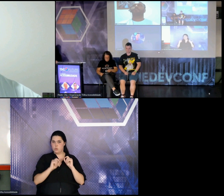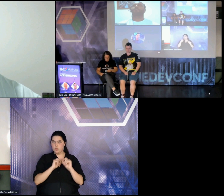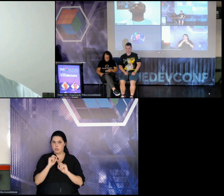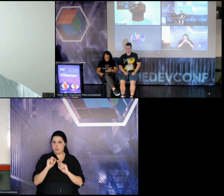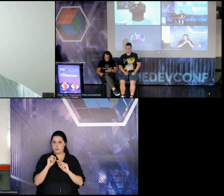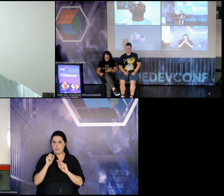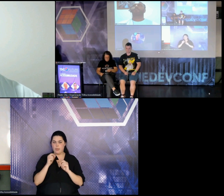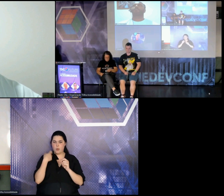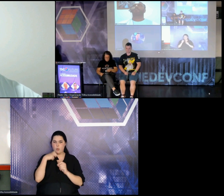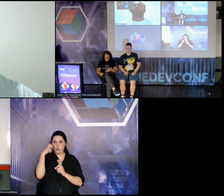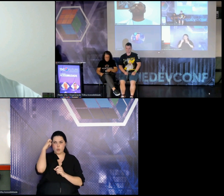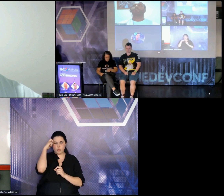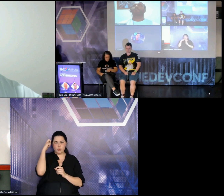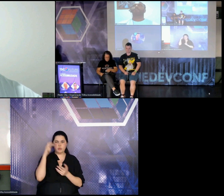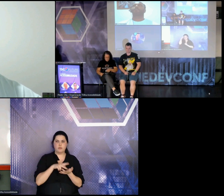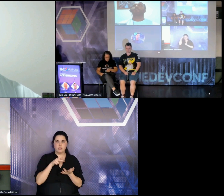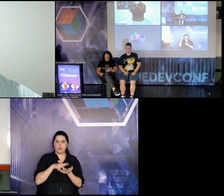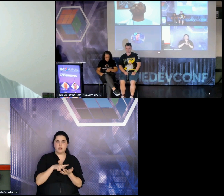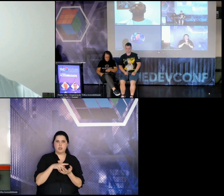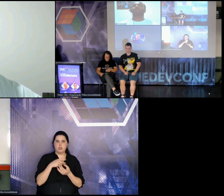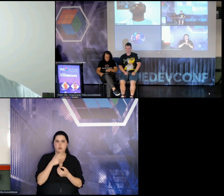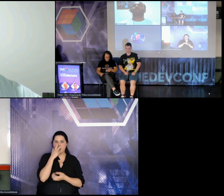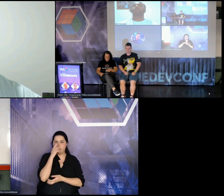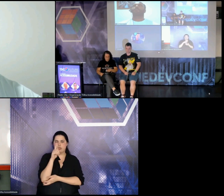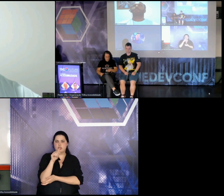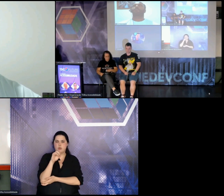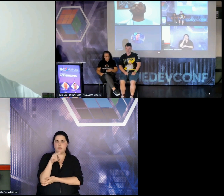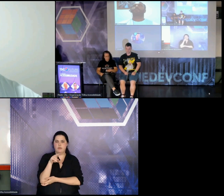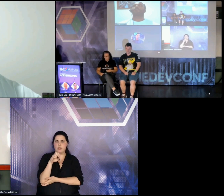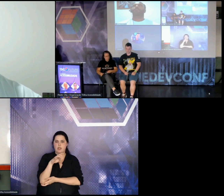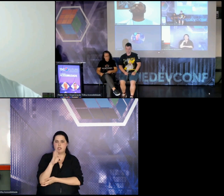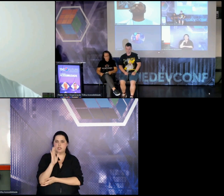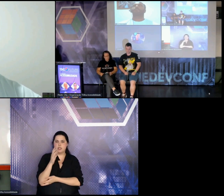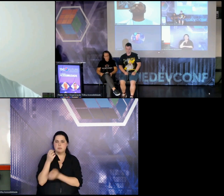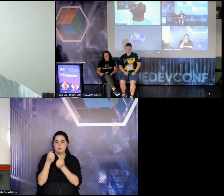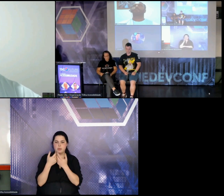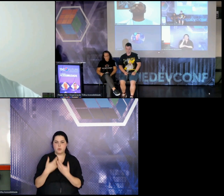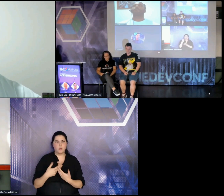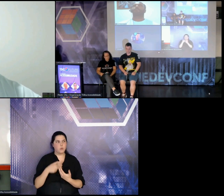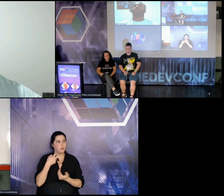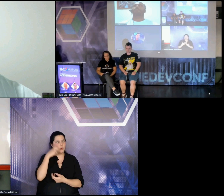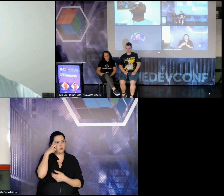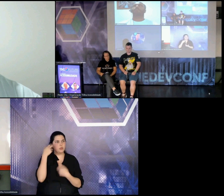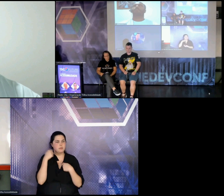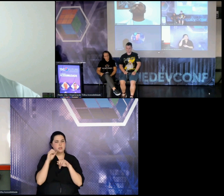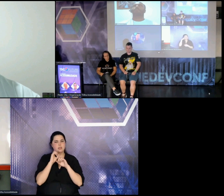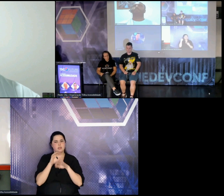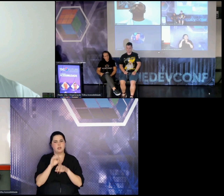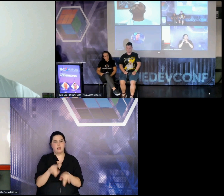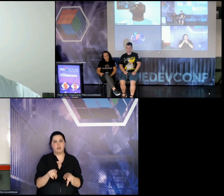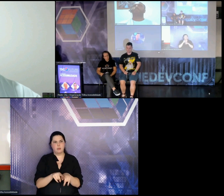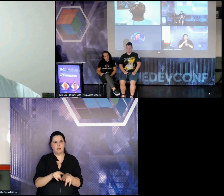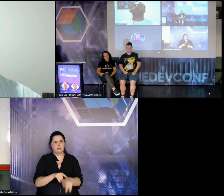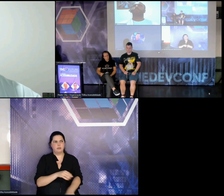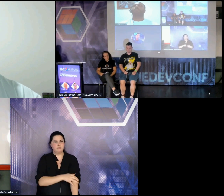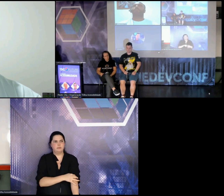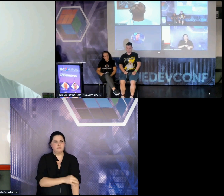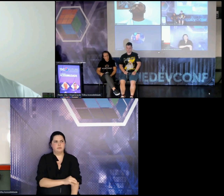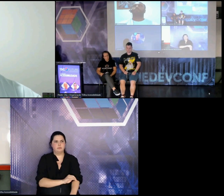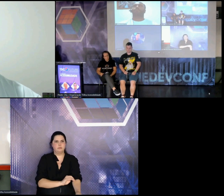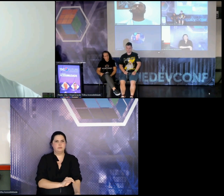uma cultura mesmo, como o Giovanni falou desde o início, né? É uma cultura que deve ser trabalhada aí em